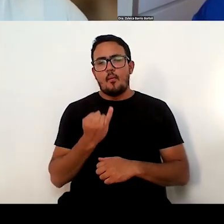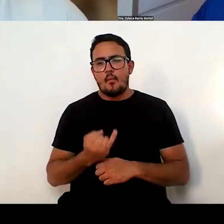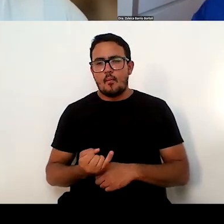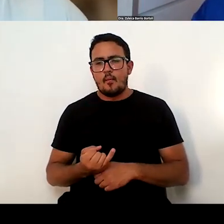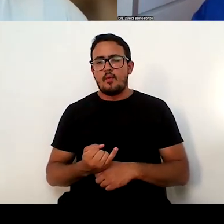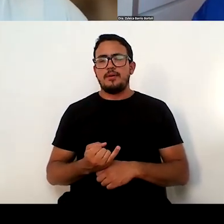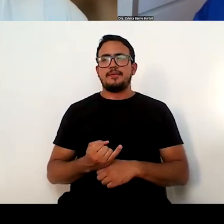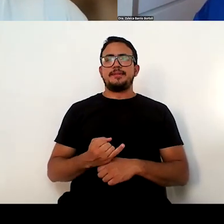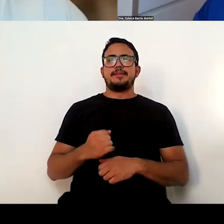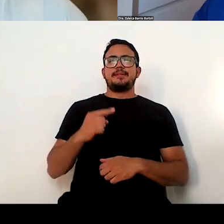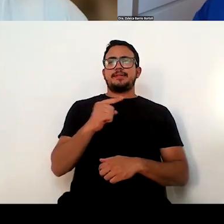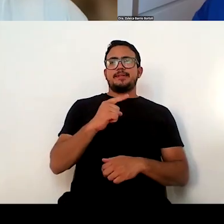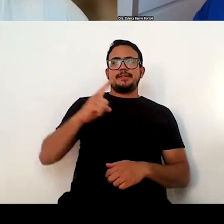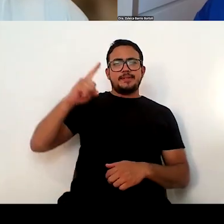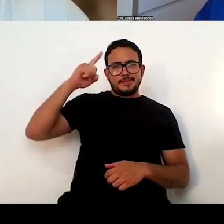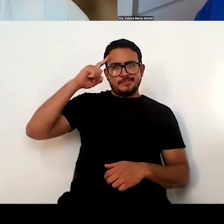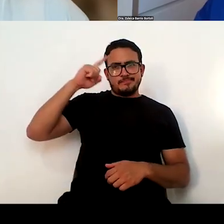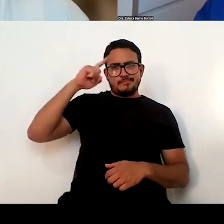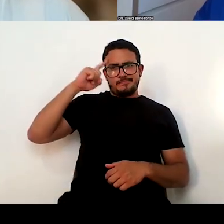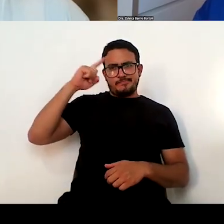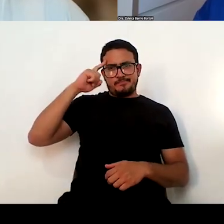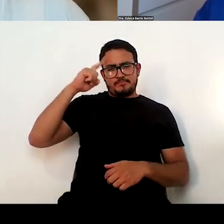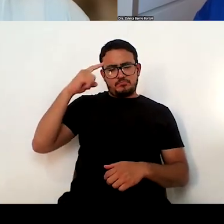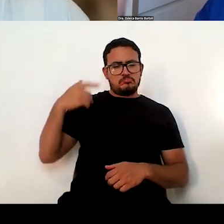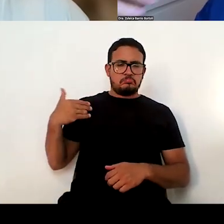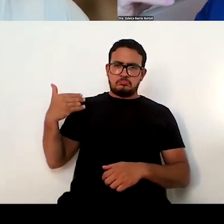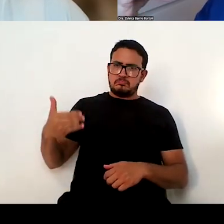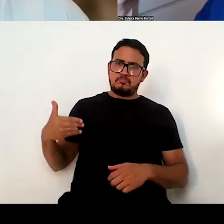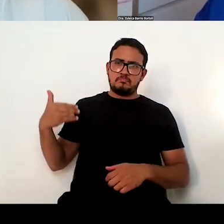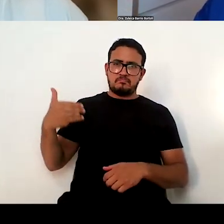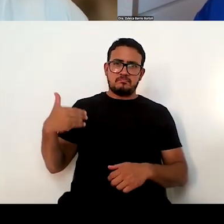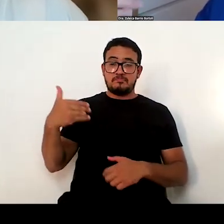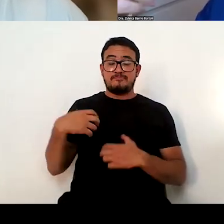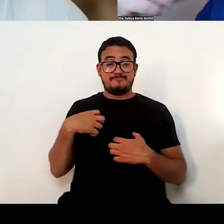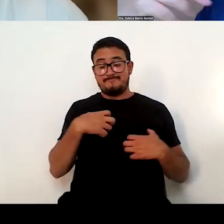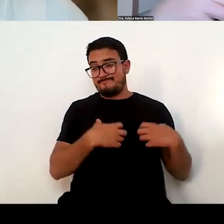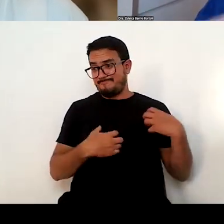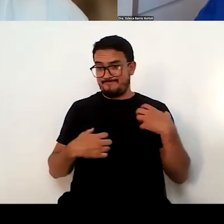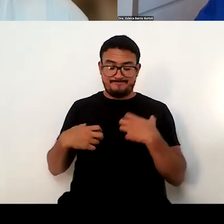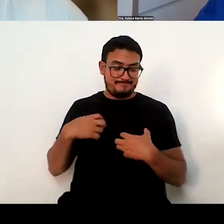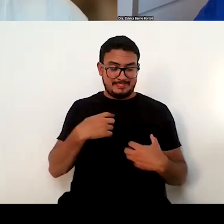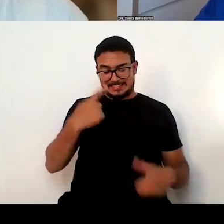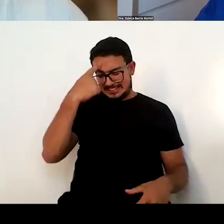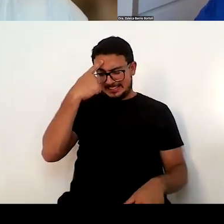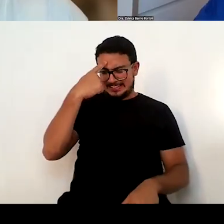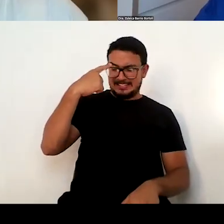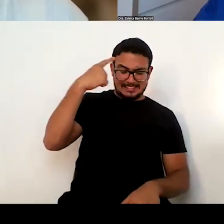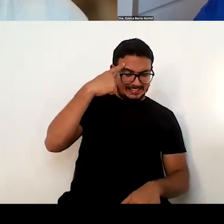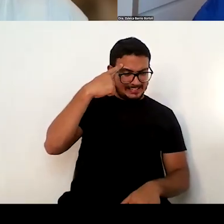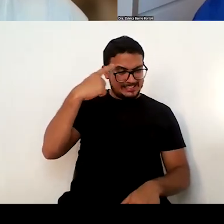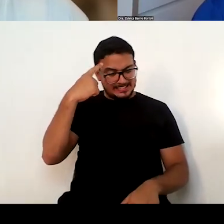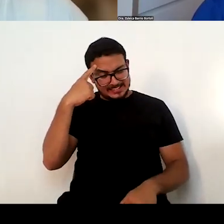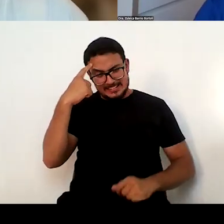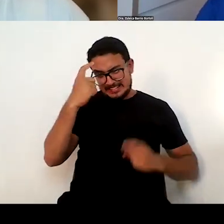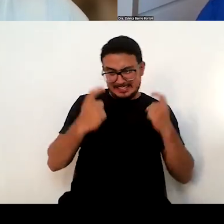ele no dia a dia, porque ele acha que ele pode ter. Então, assim, às vezes ele fica com aquilo na cabeça, prejudica o seu dia a dia, ele fica